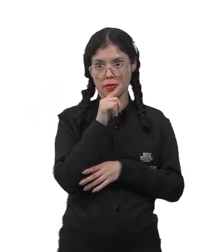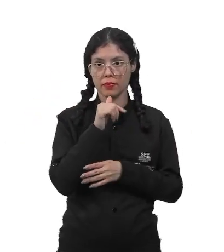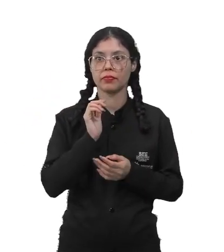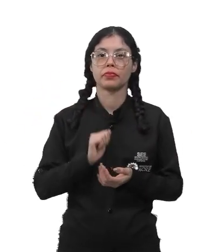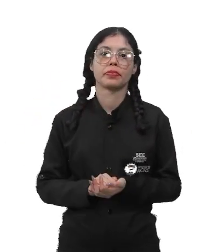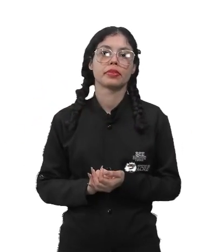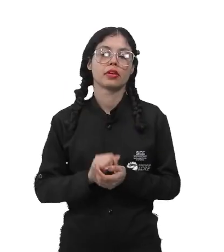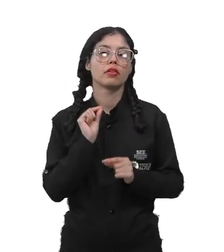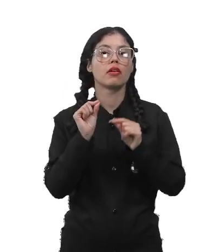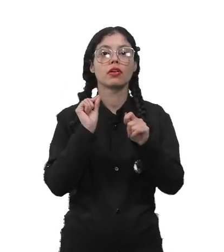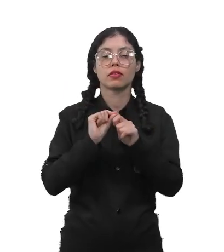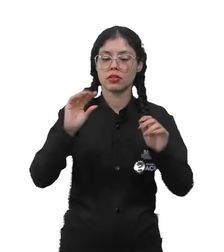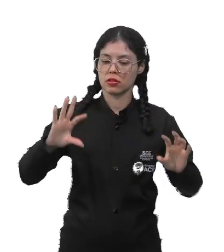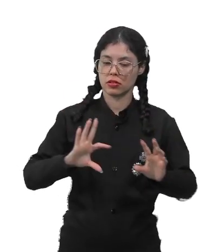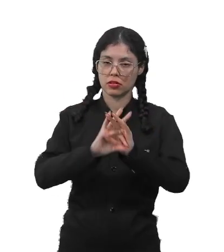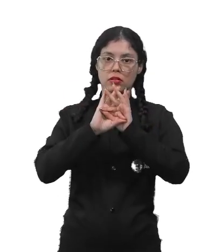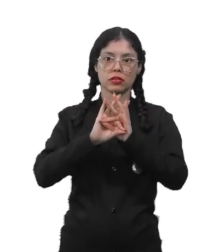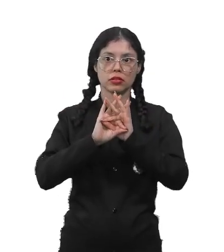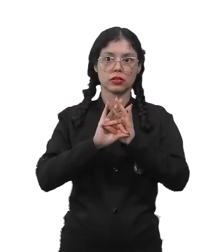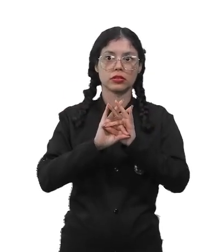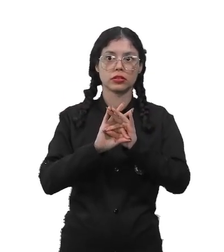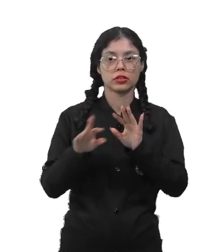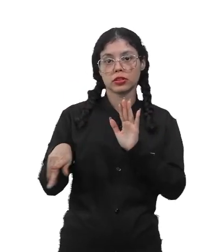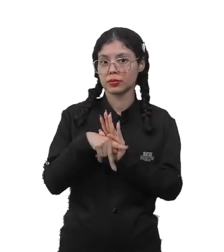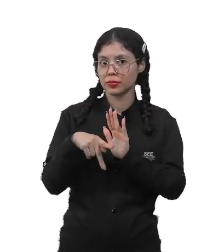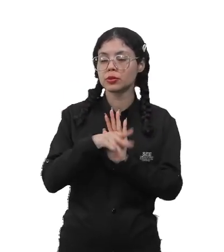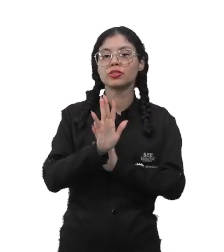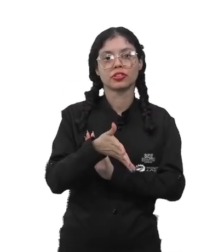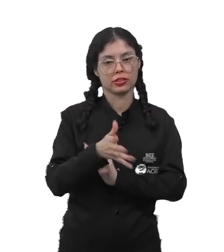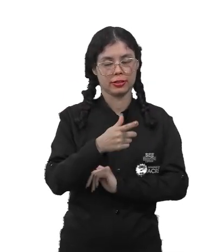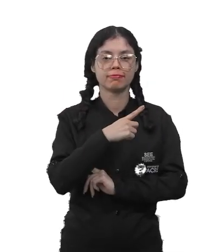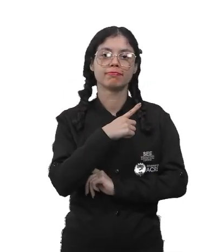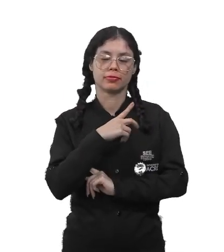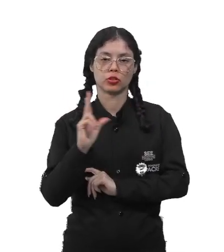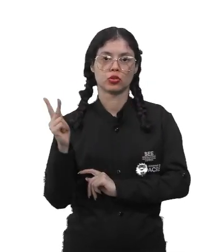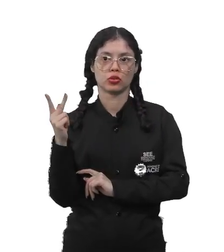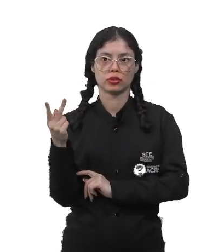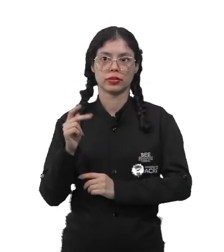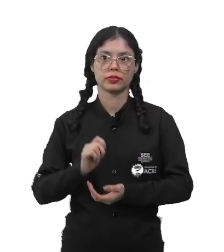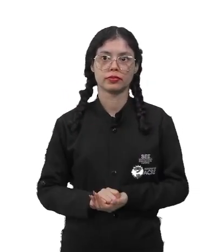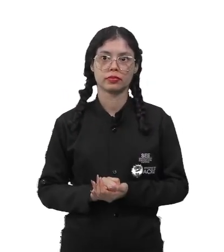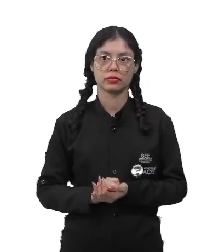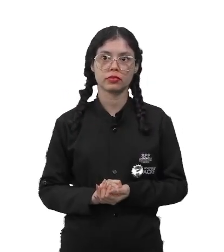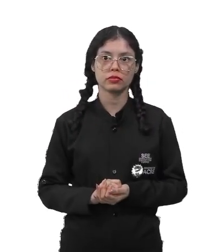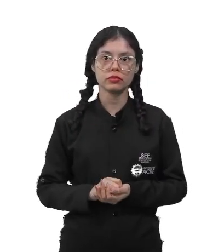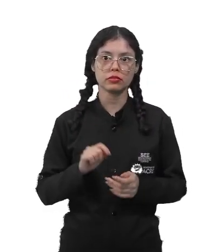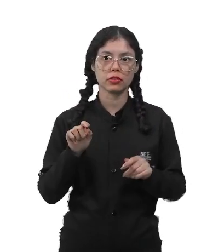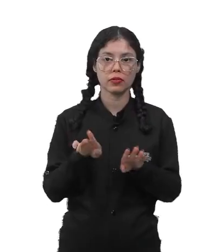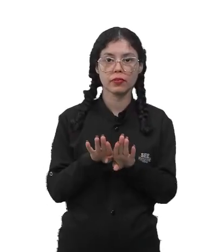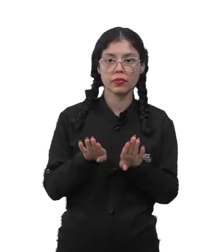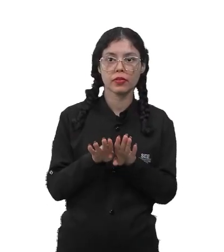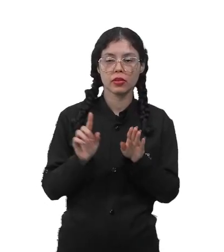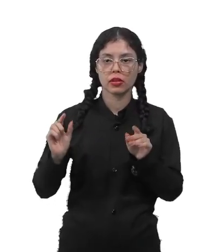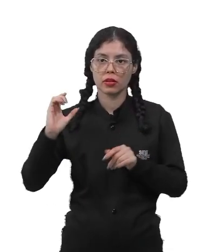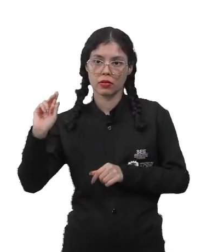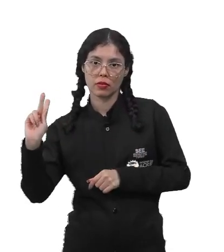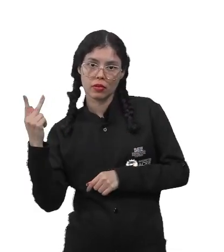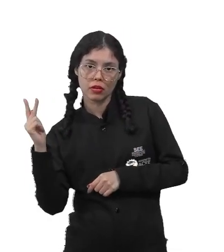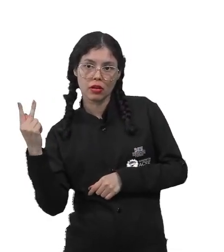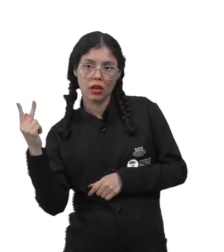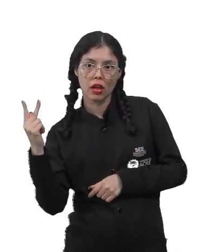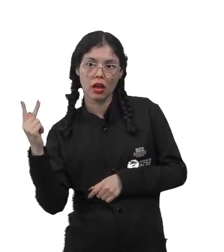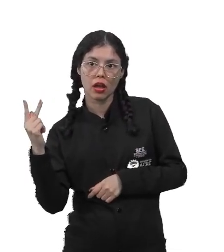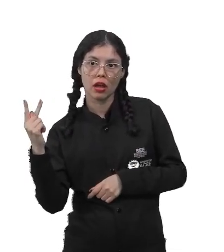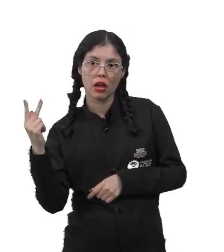A água, ela vai fazer ligação de hidrogênio, ela própria já faz ligação de hidrogênio, tá? Esse hidrogênio aqui, que está na pontinha, ó, ele